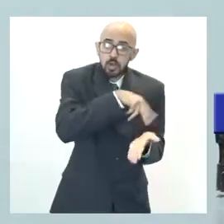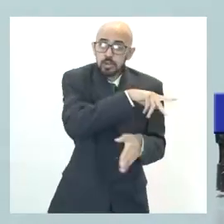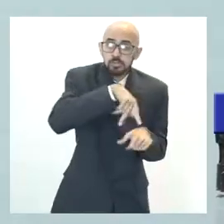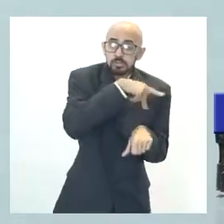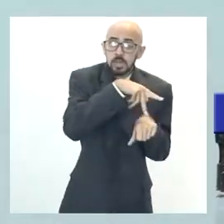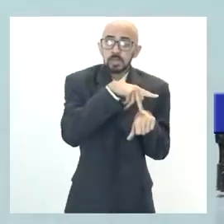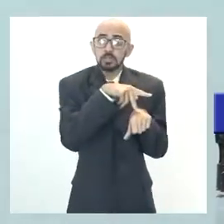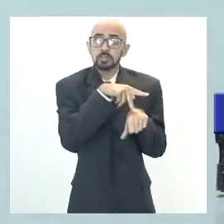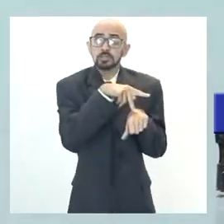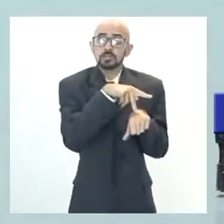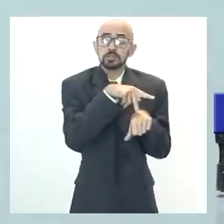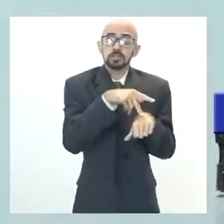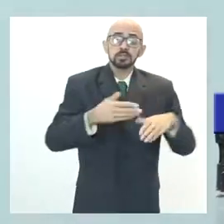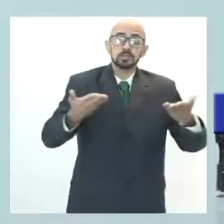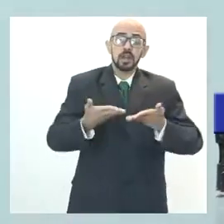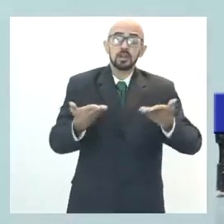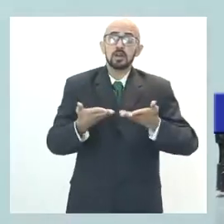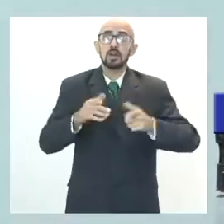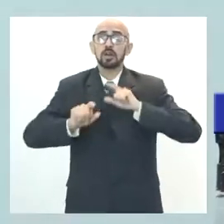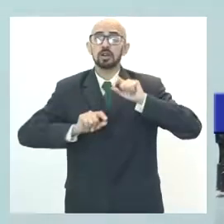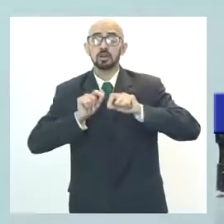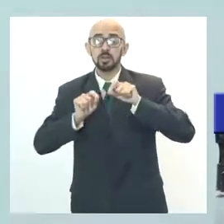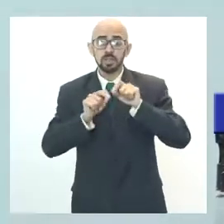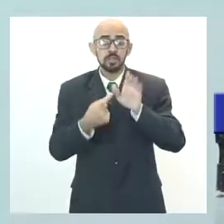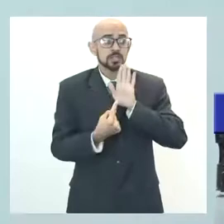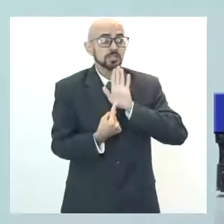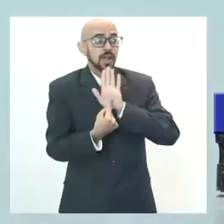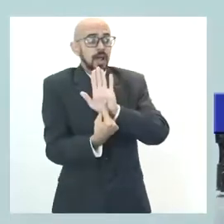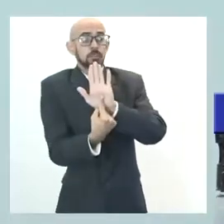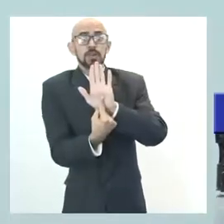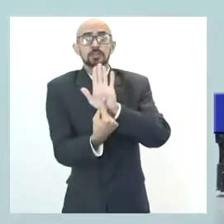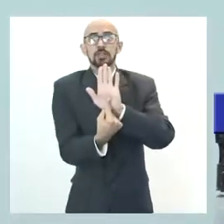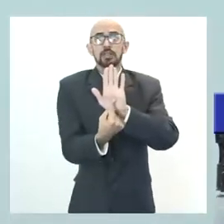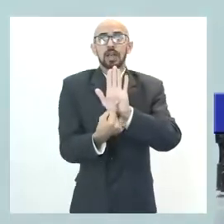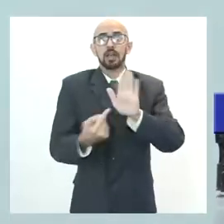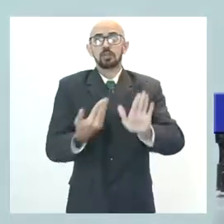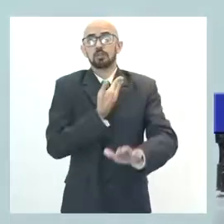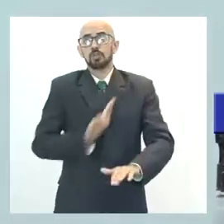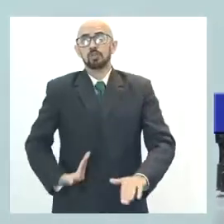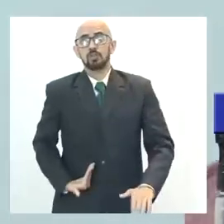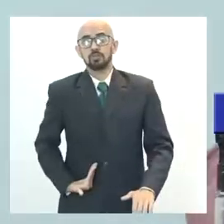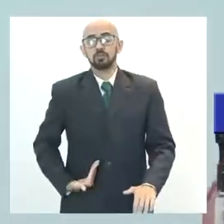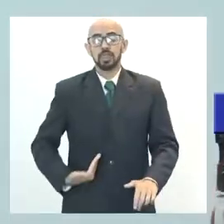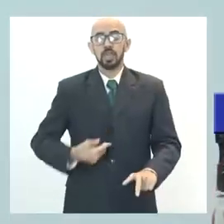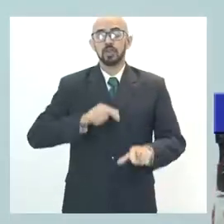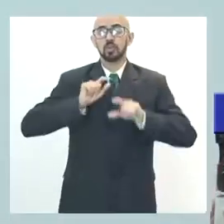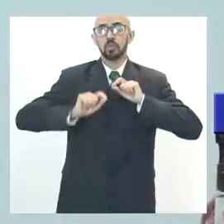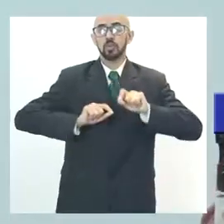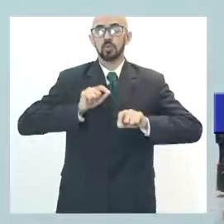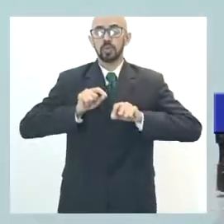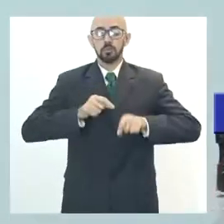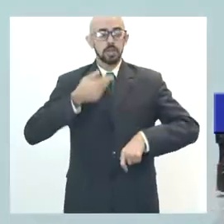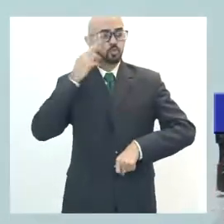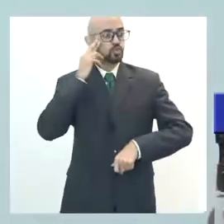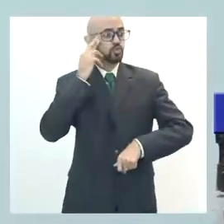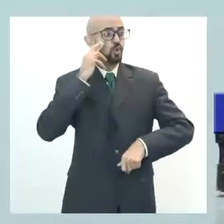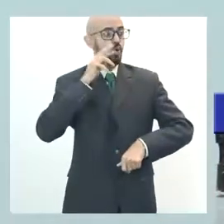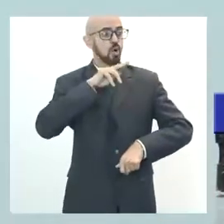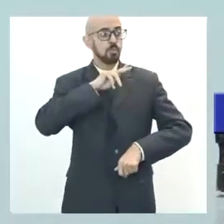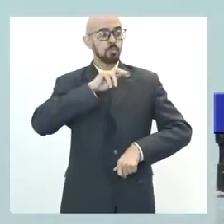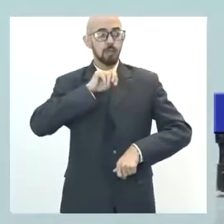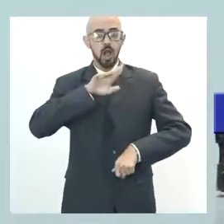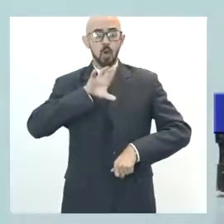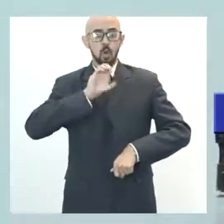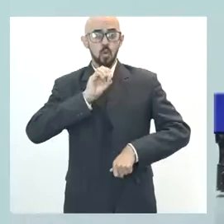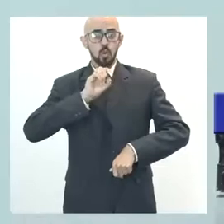agora vem sendo apresentado por este governo por cima Paulo Guedes como